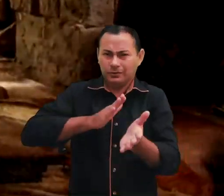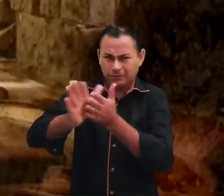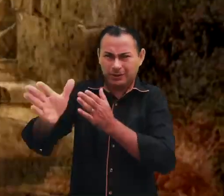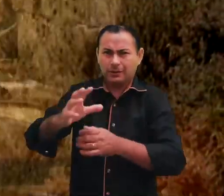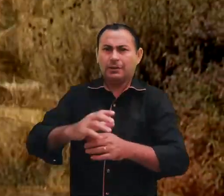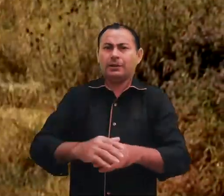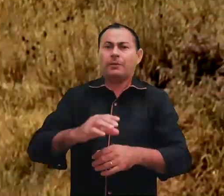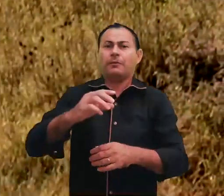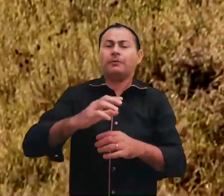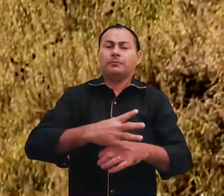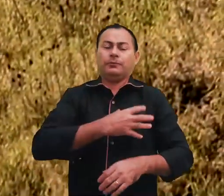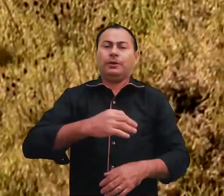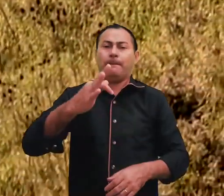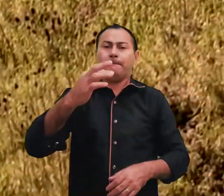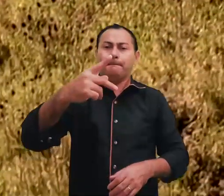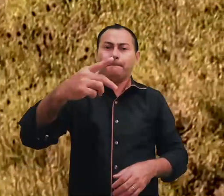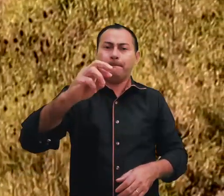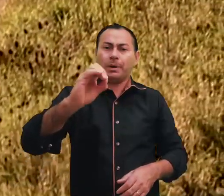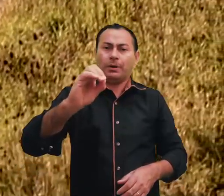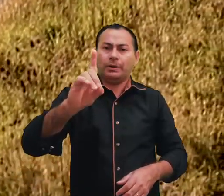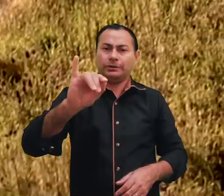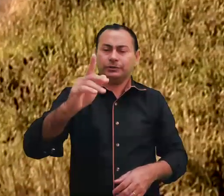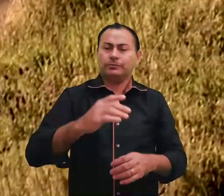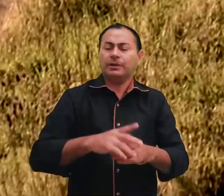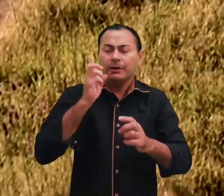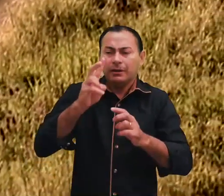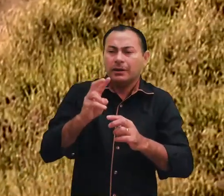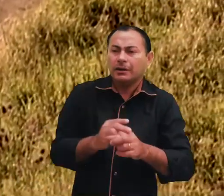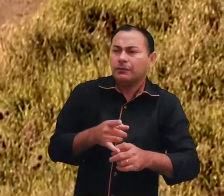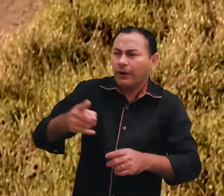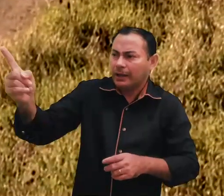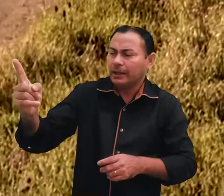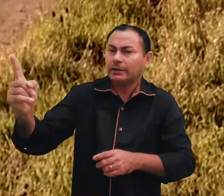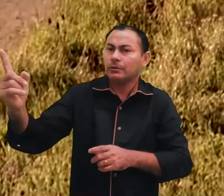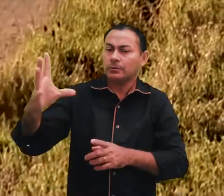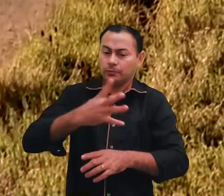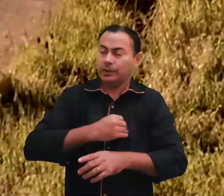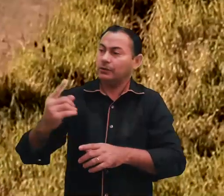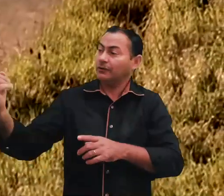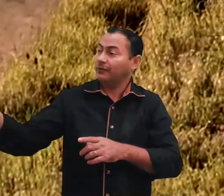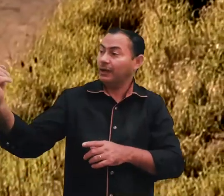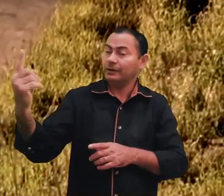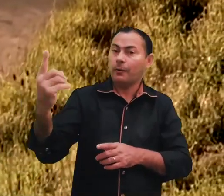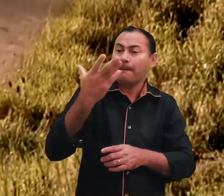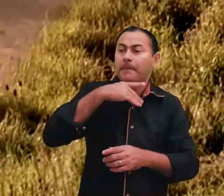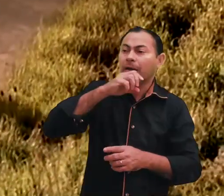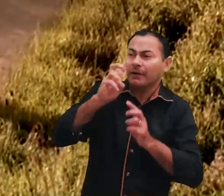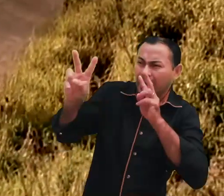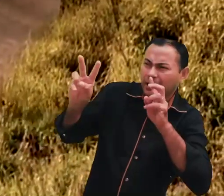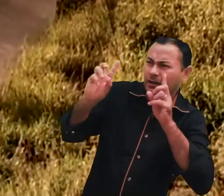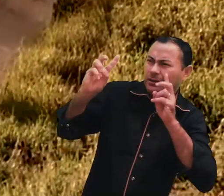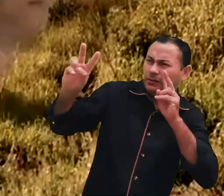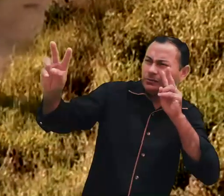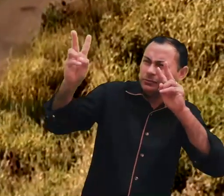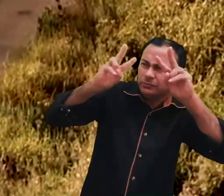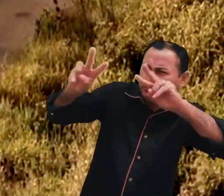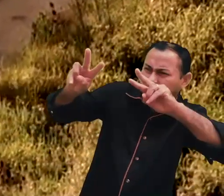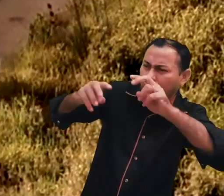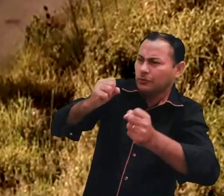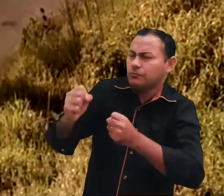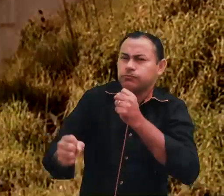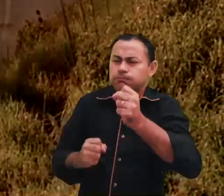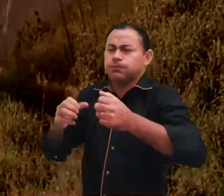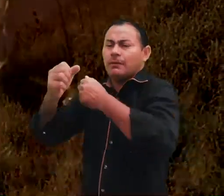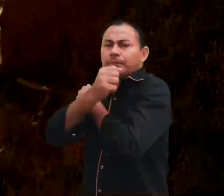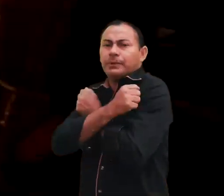o amor dele através da figura do pai correndo ao encontro do filho. Enquanto o filho estava em outro